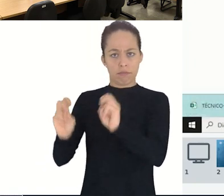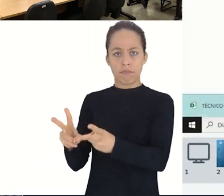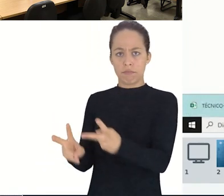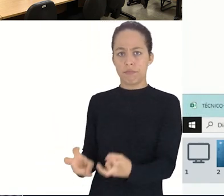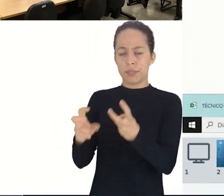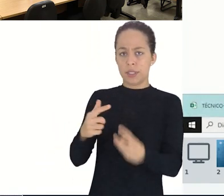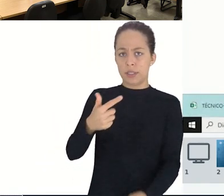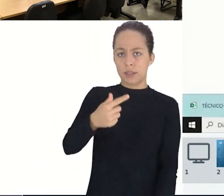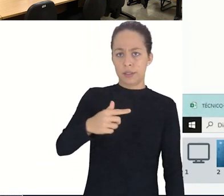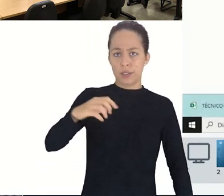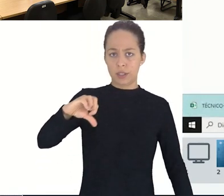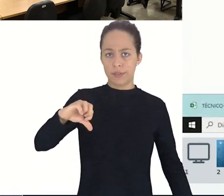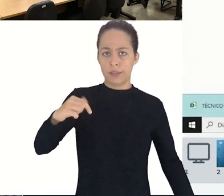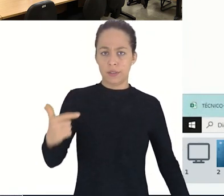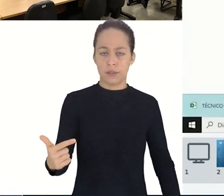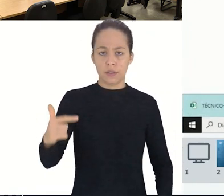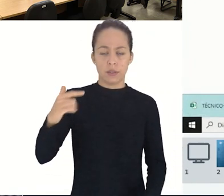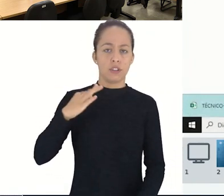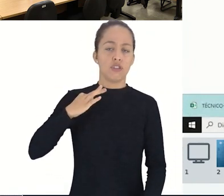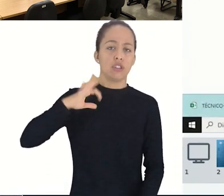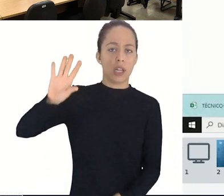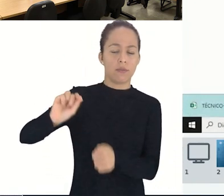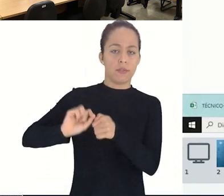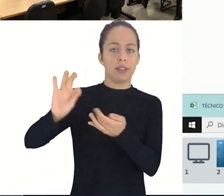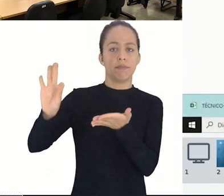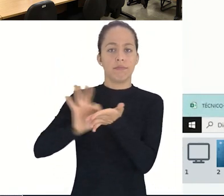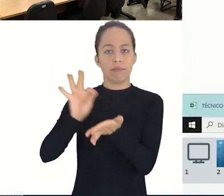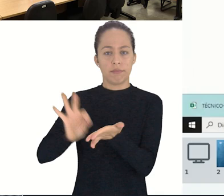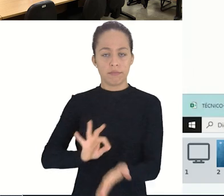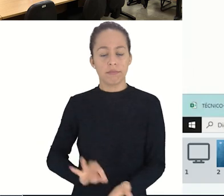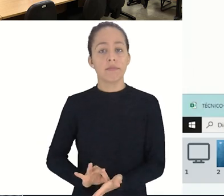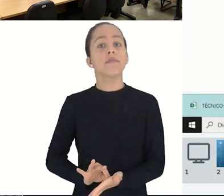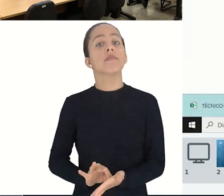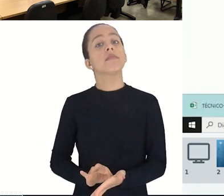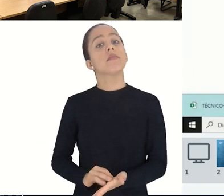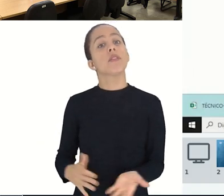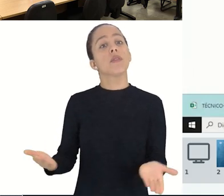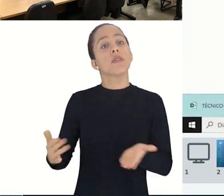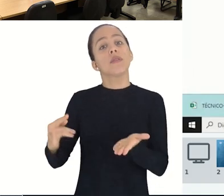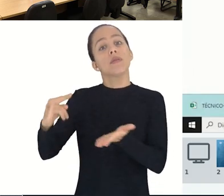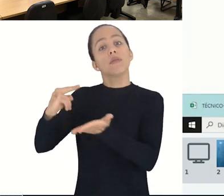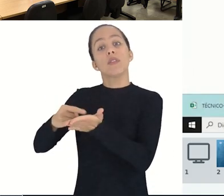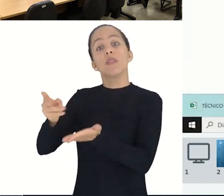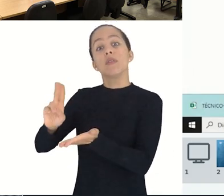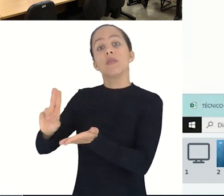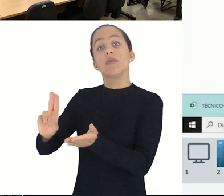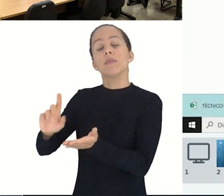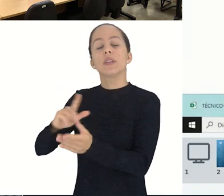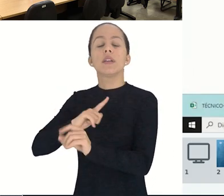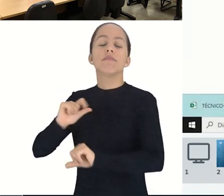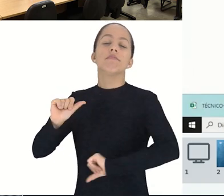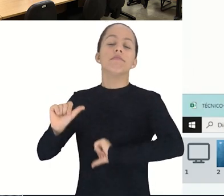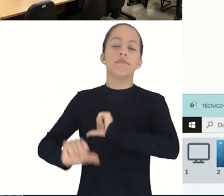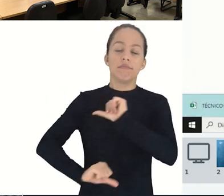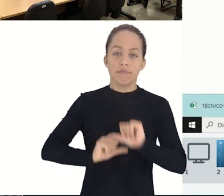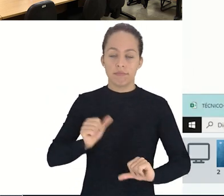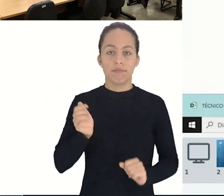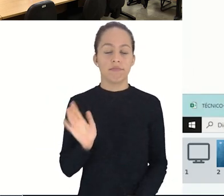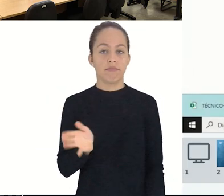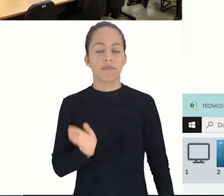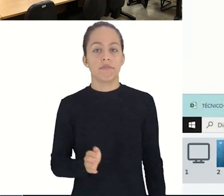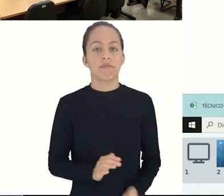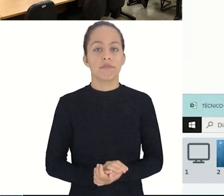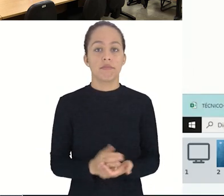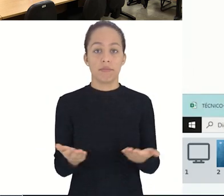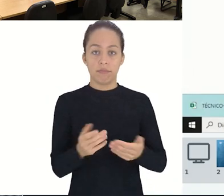O sistema já reconheceu todos os 792 candidatos inscritos. O nome do arquivo para download já foi